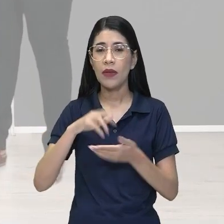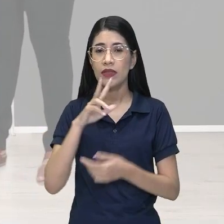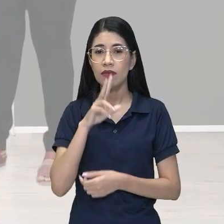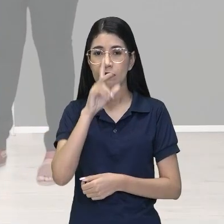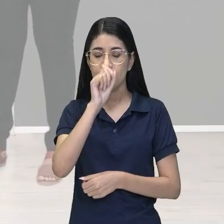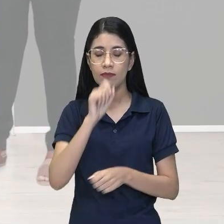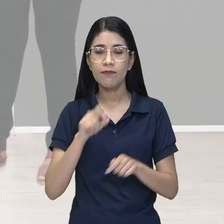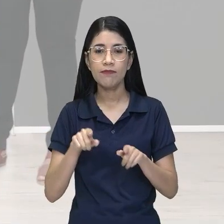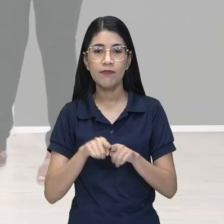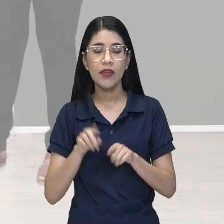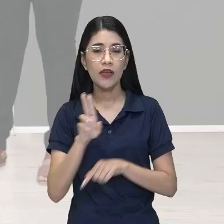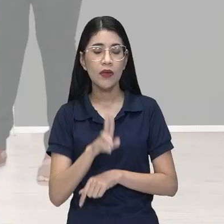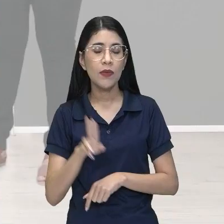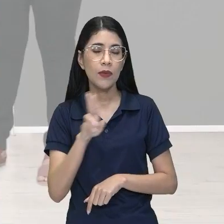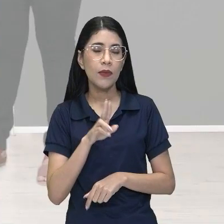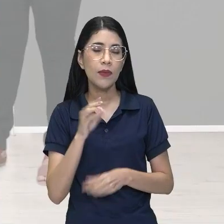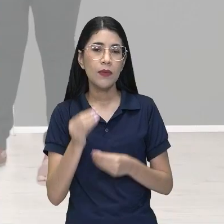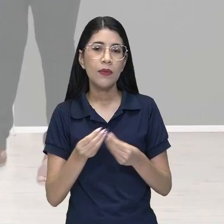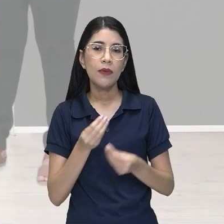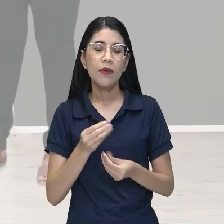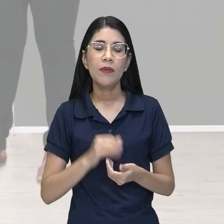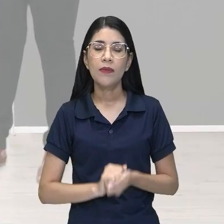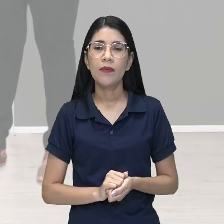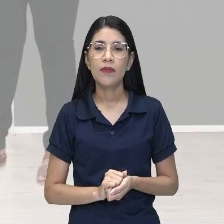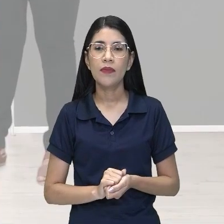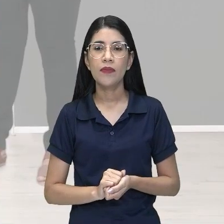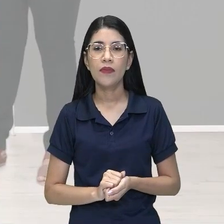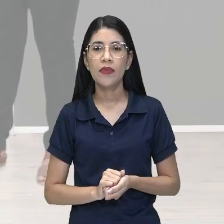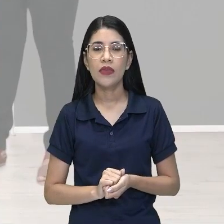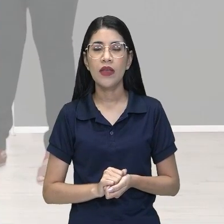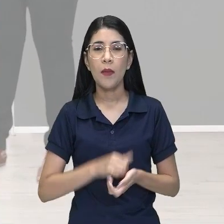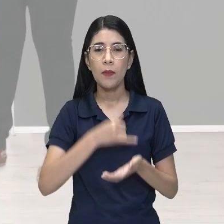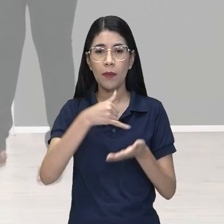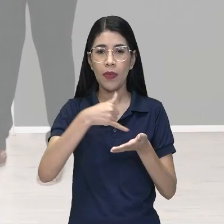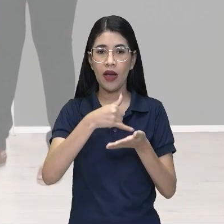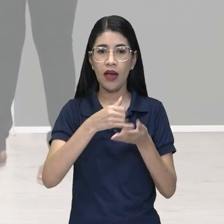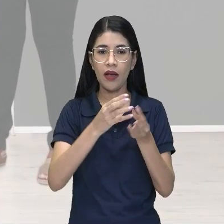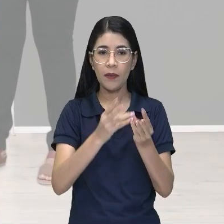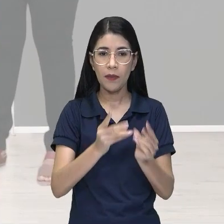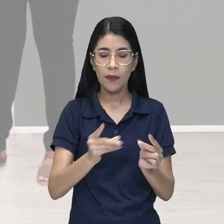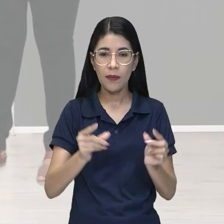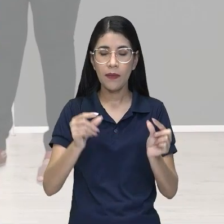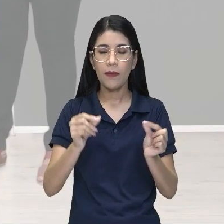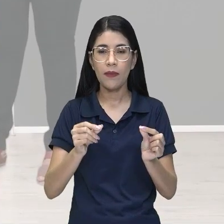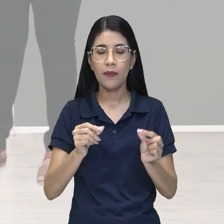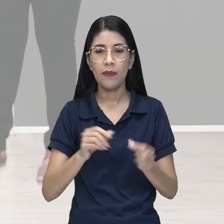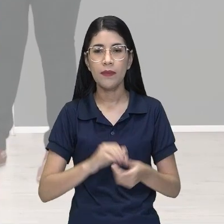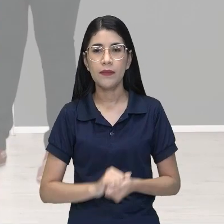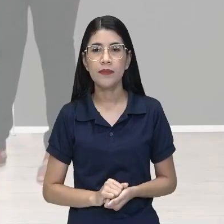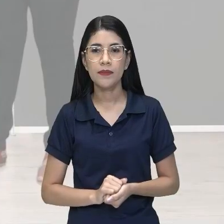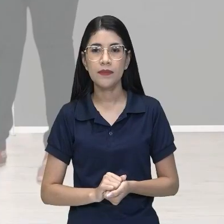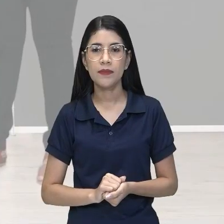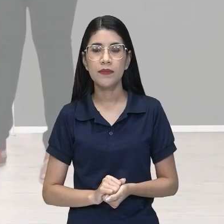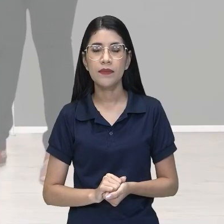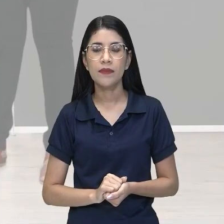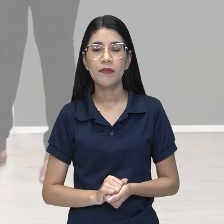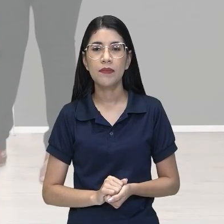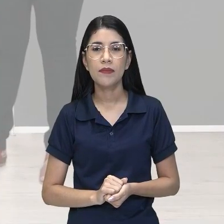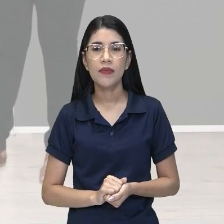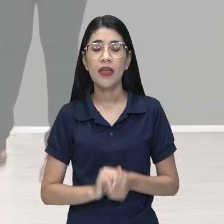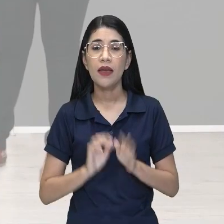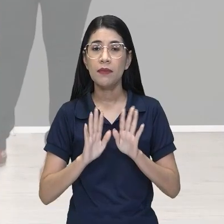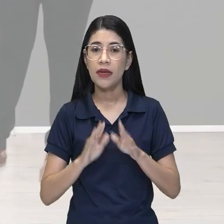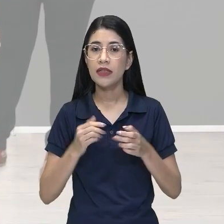forte, ela é utilizada para dissolver gorduras e resíduos orgânicos, mas